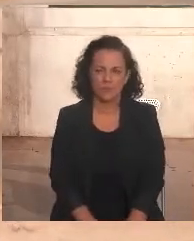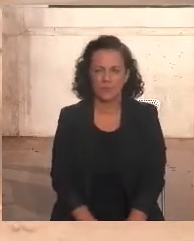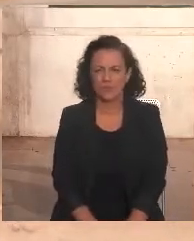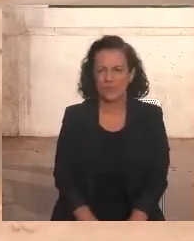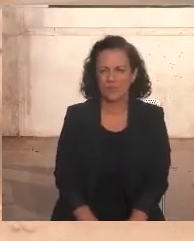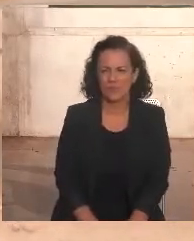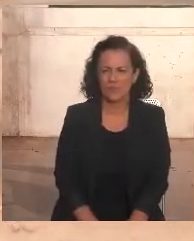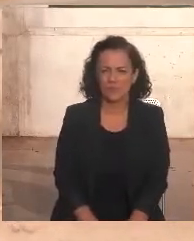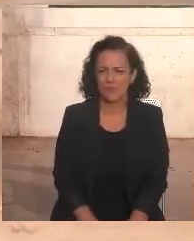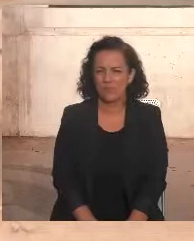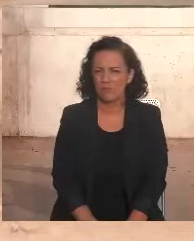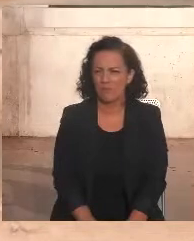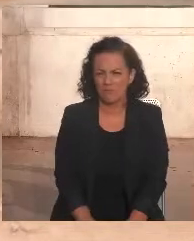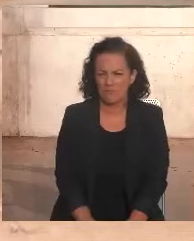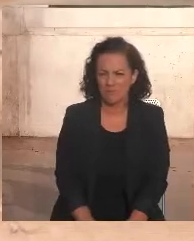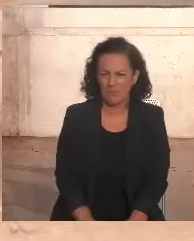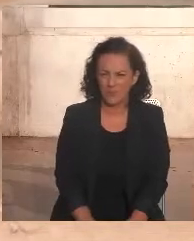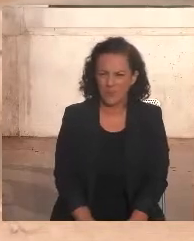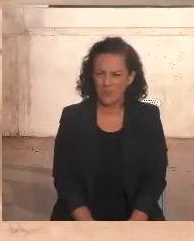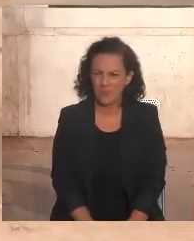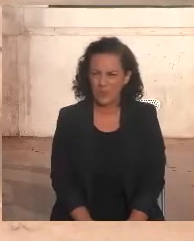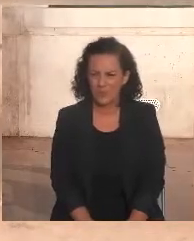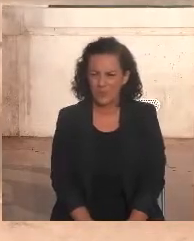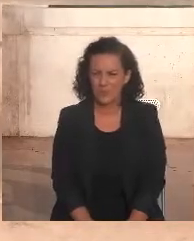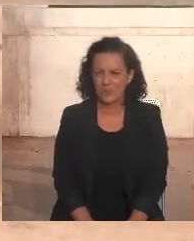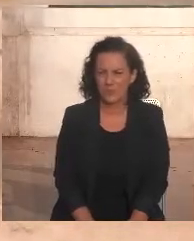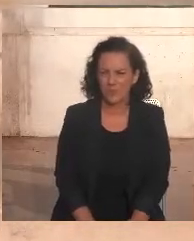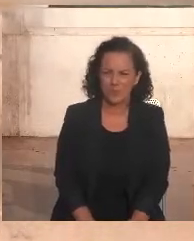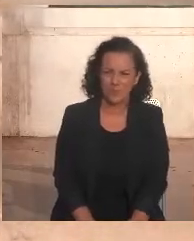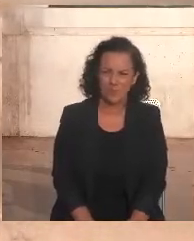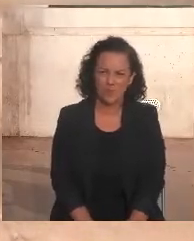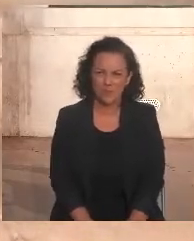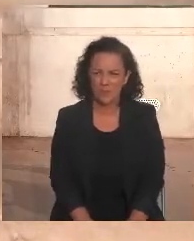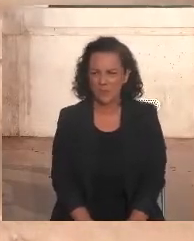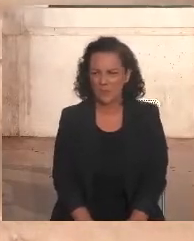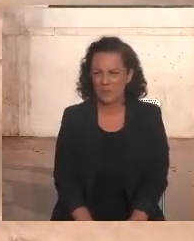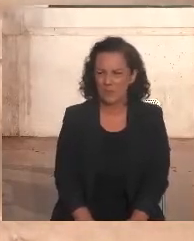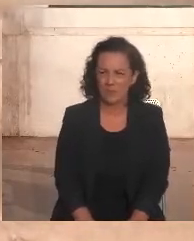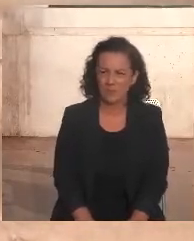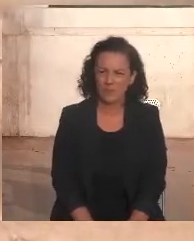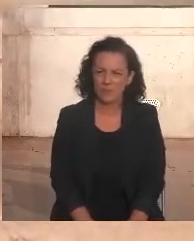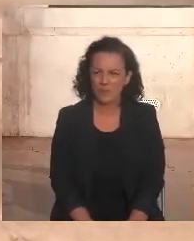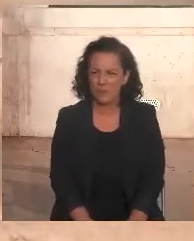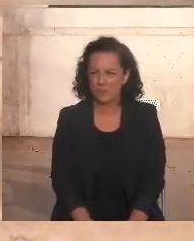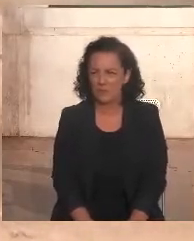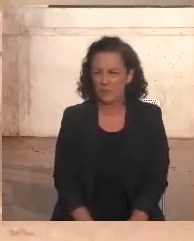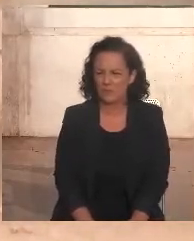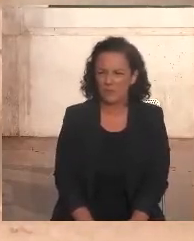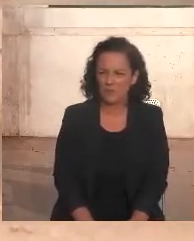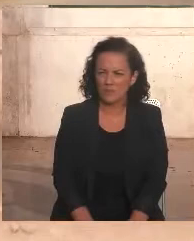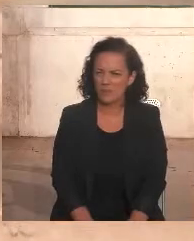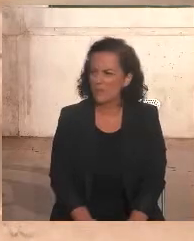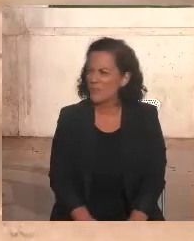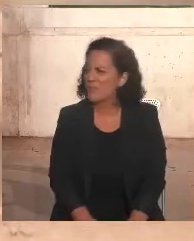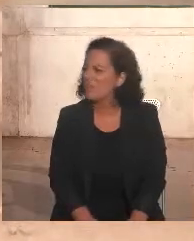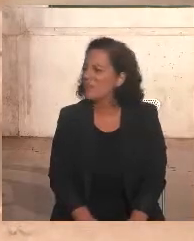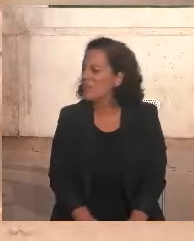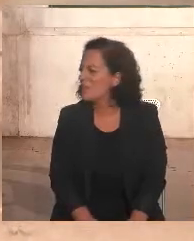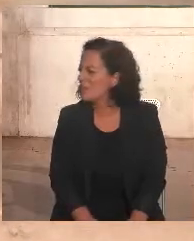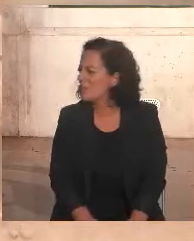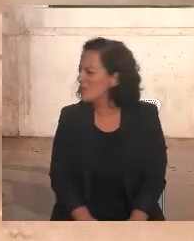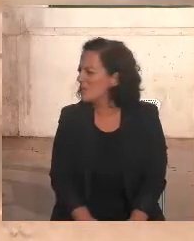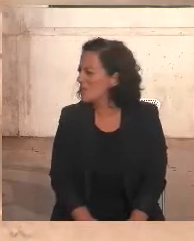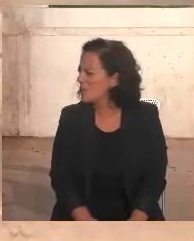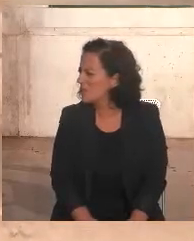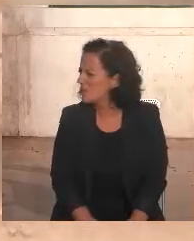das asas surpreende. Volto ao centro e mostro o que sai de dentro. Para onde